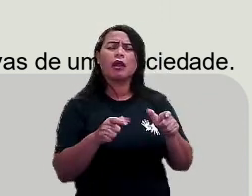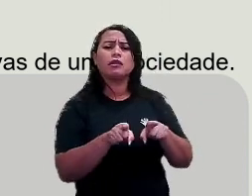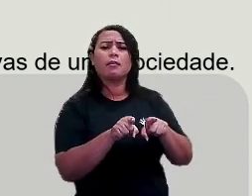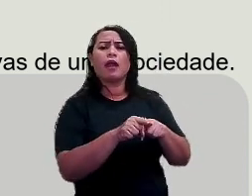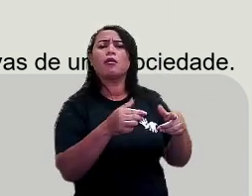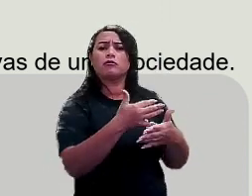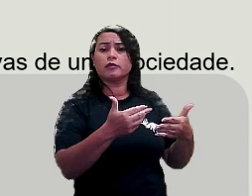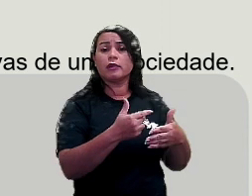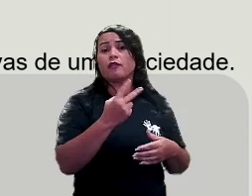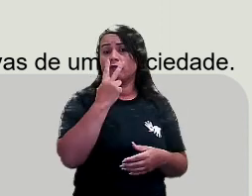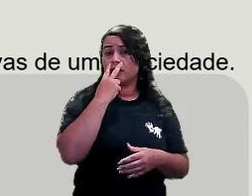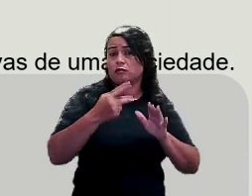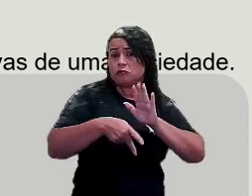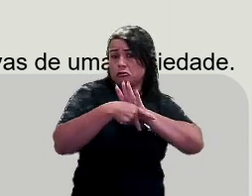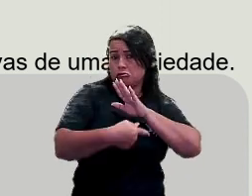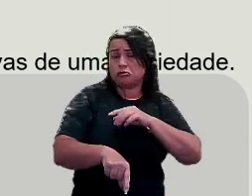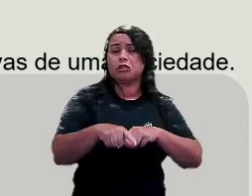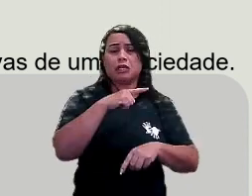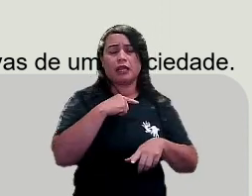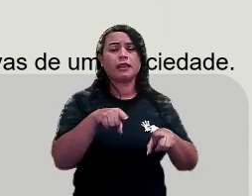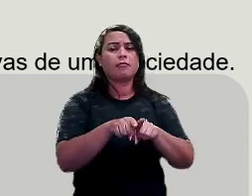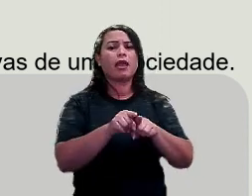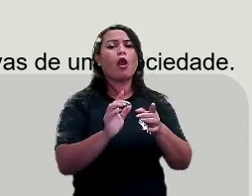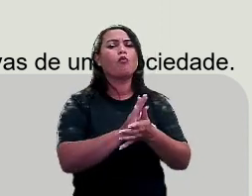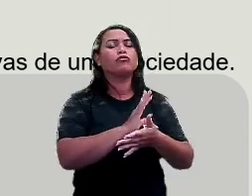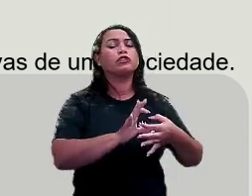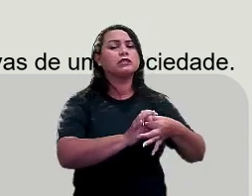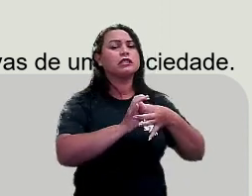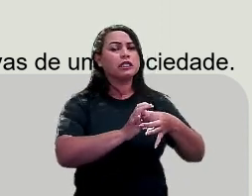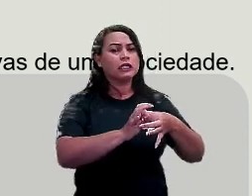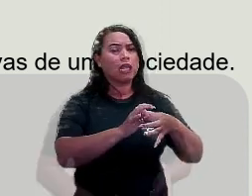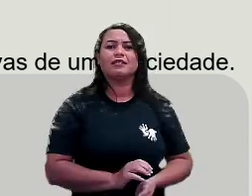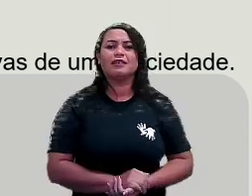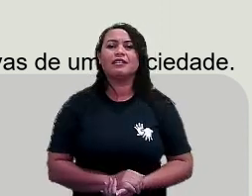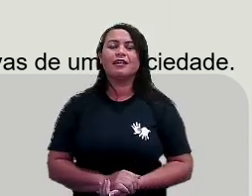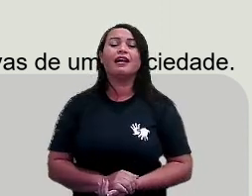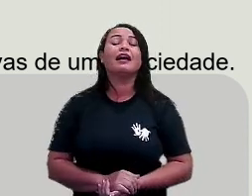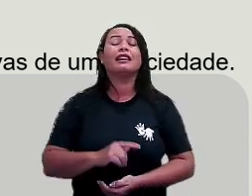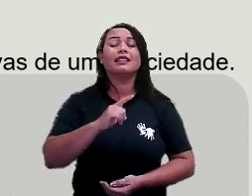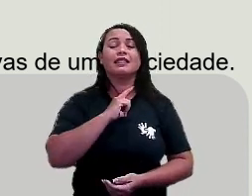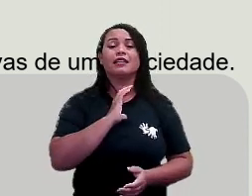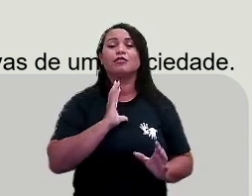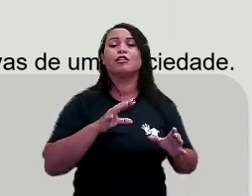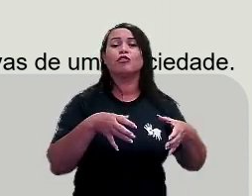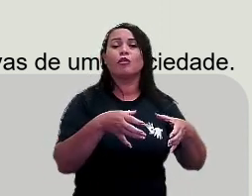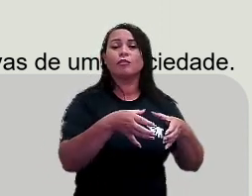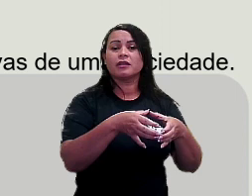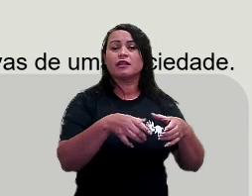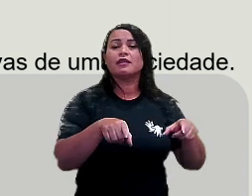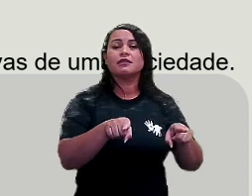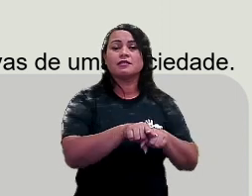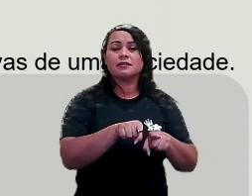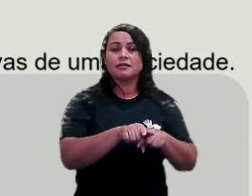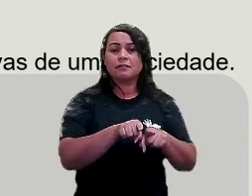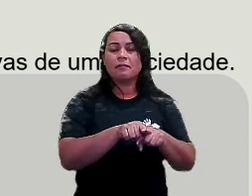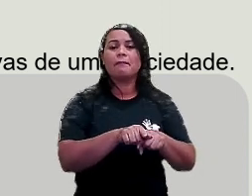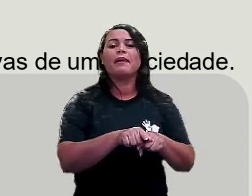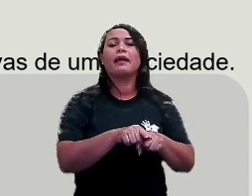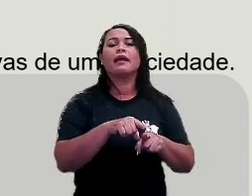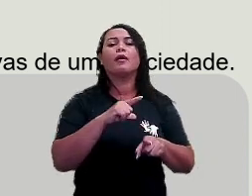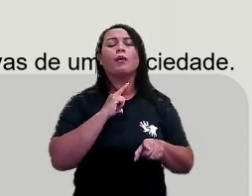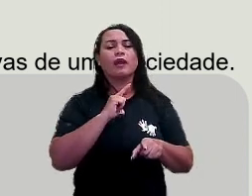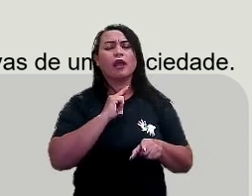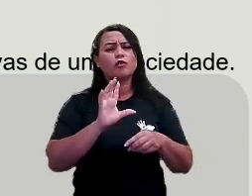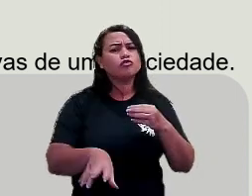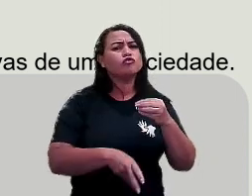nosso município de Vitória, unidas por interesses comuns. As comunidades são elementos constitutivos de uma